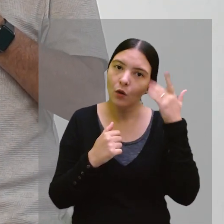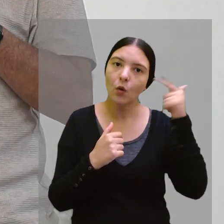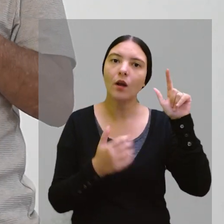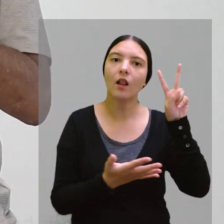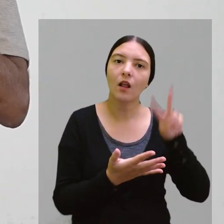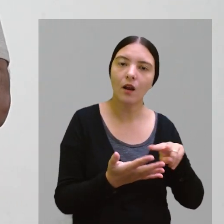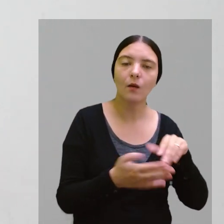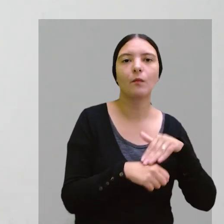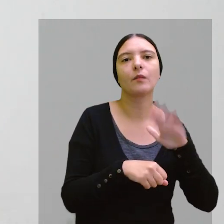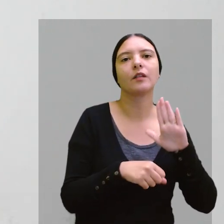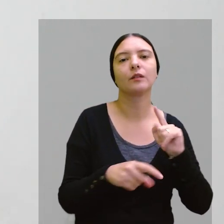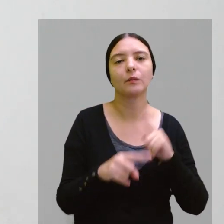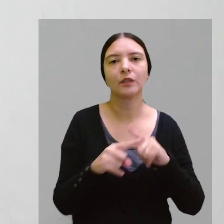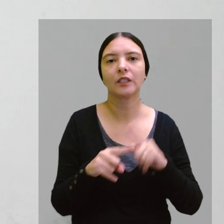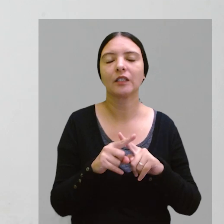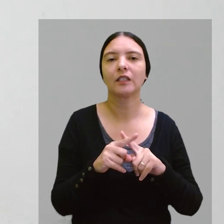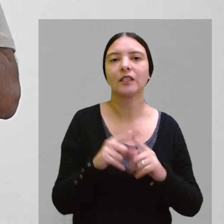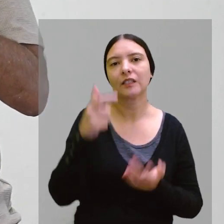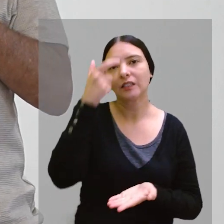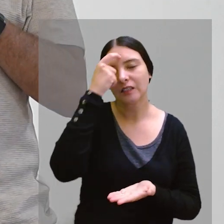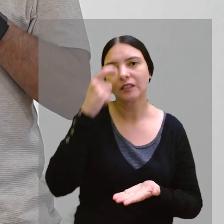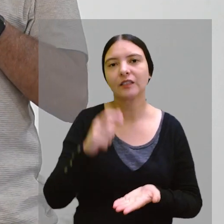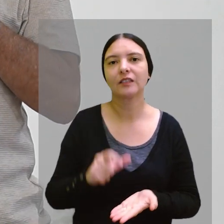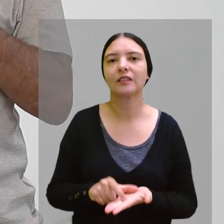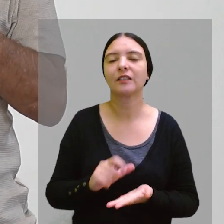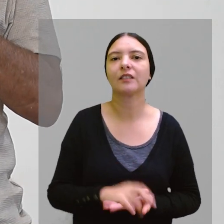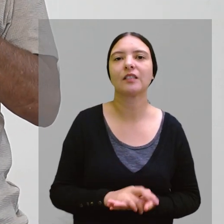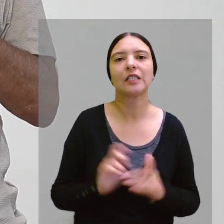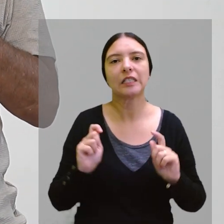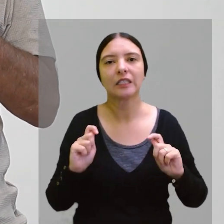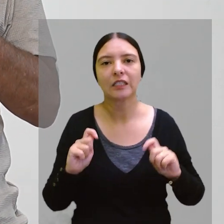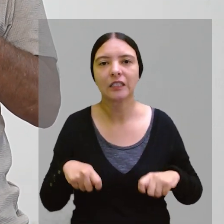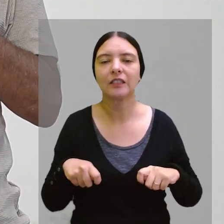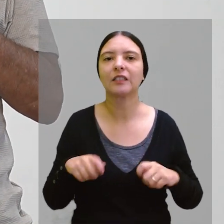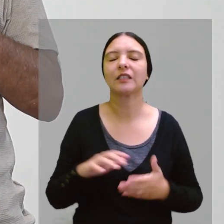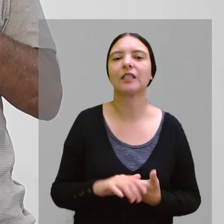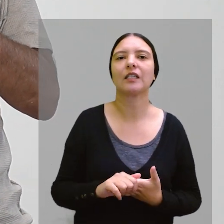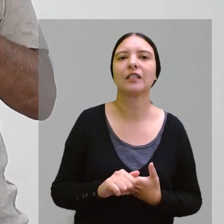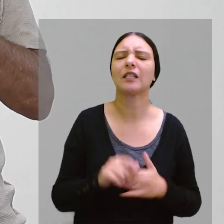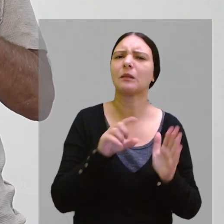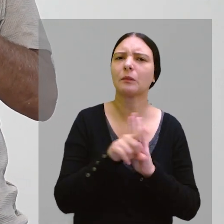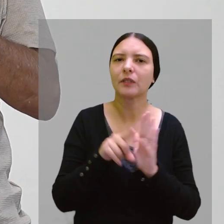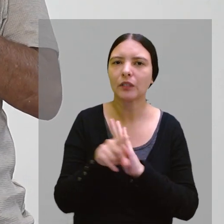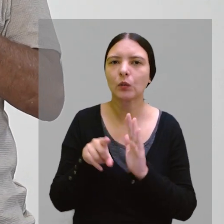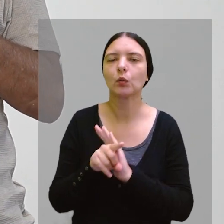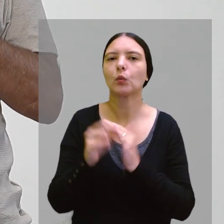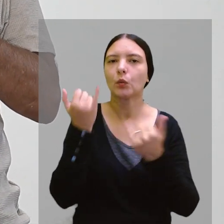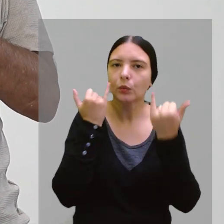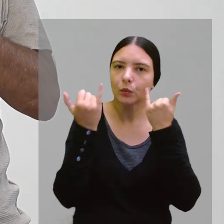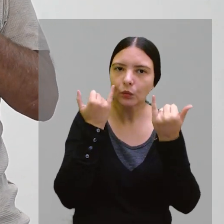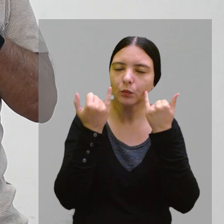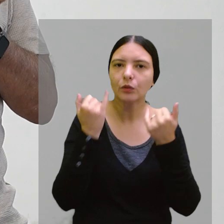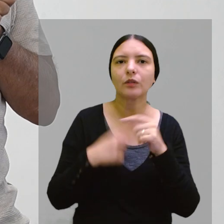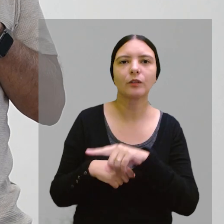mais, porque na inteligência artificial, a capacidade de que as perguntas, as